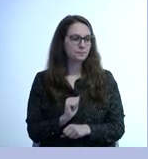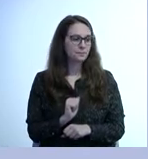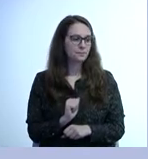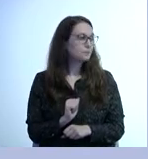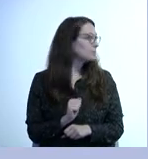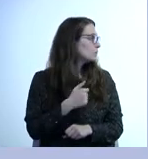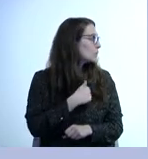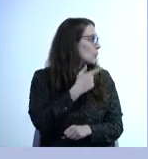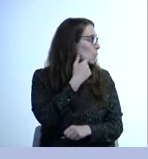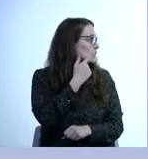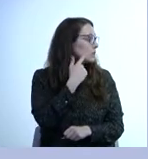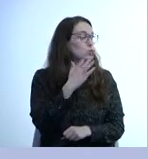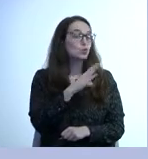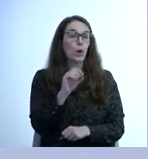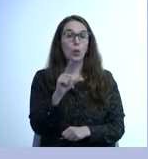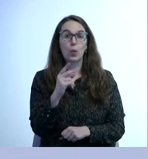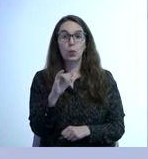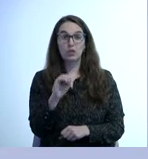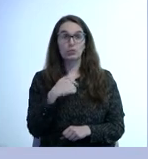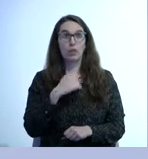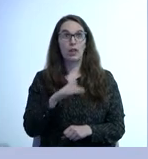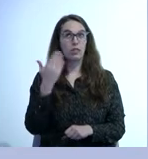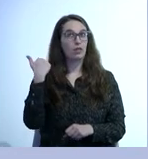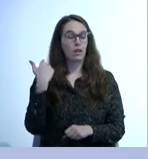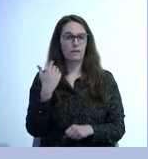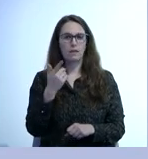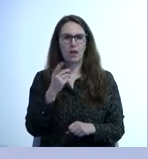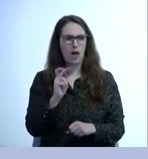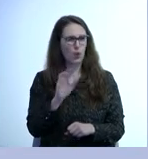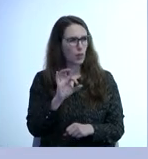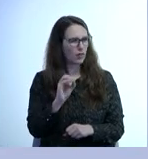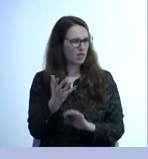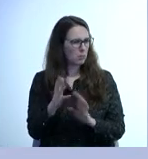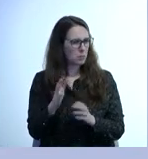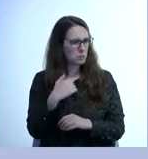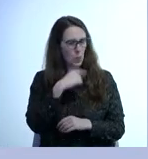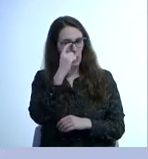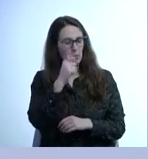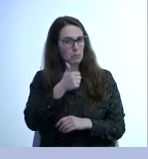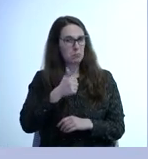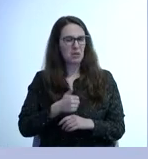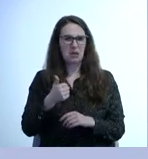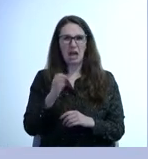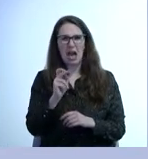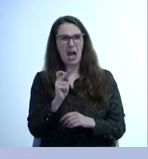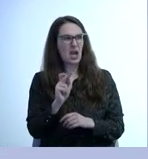eu conheci o João Luís, já tinha um ateliê anos 80, já não me lembro exatamente em que ano, 80 e